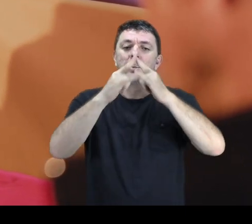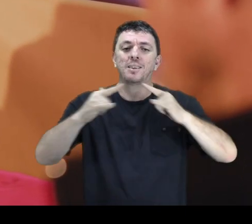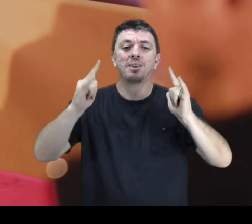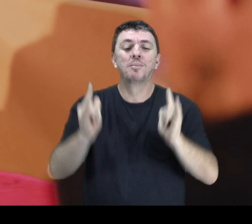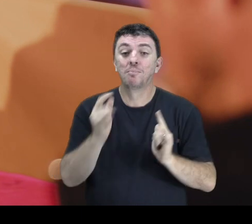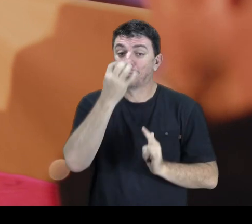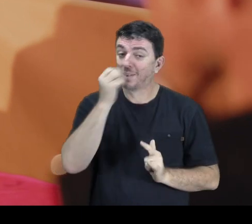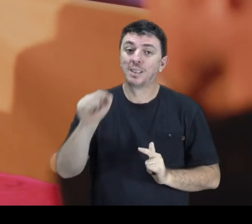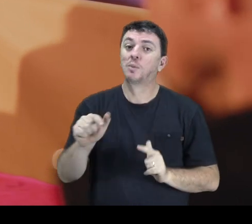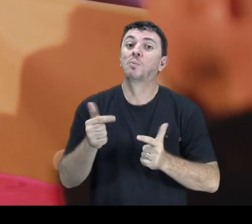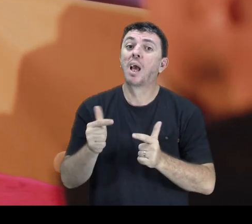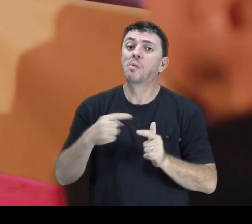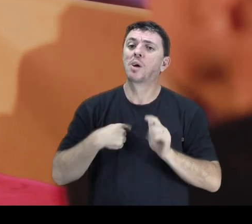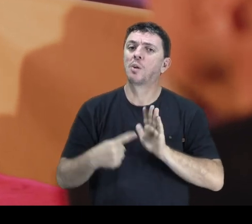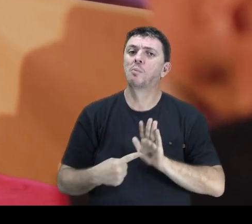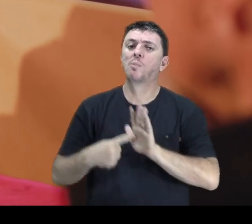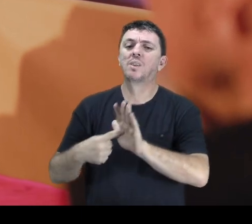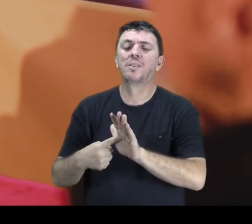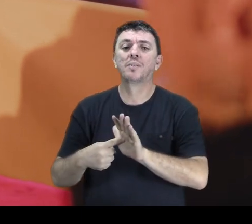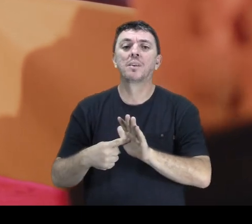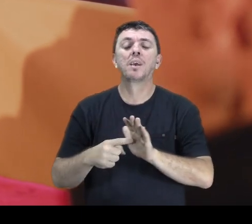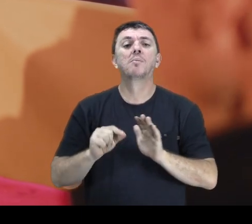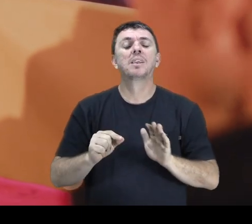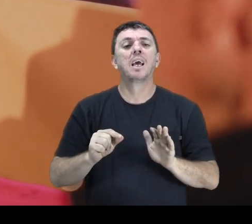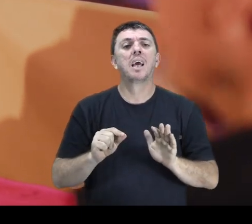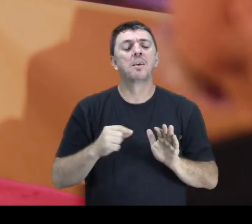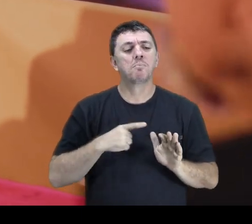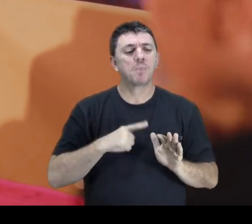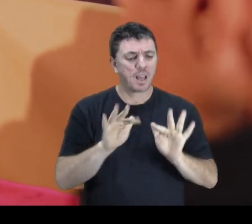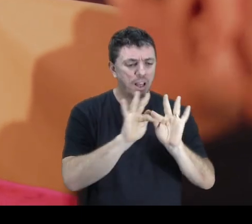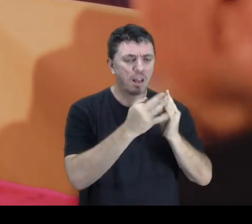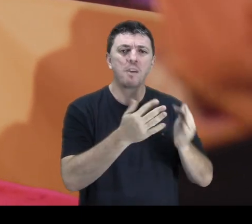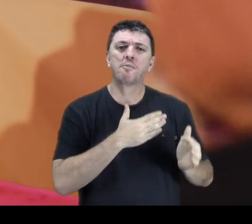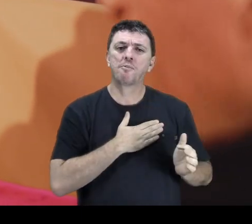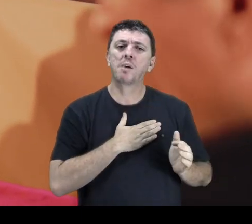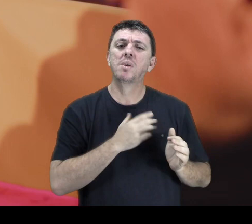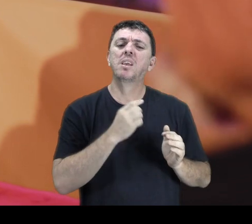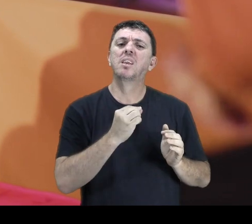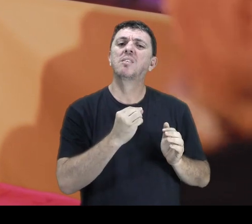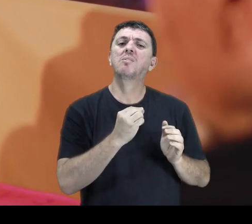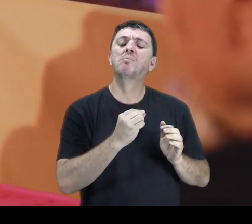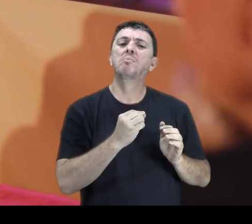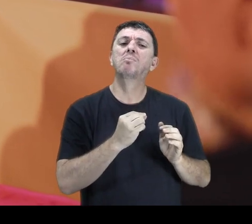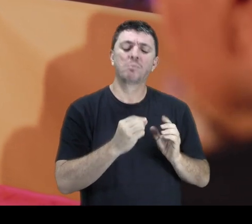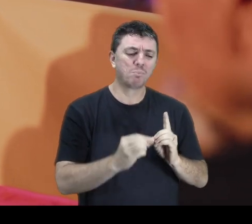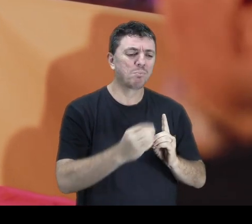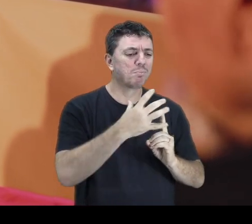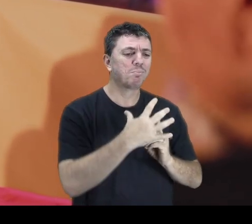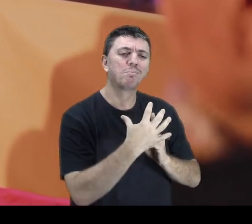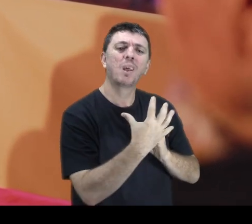membros da minha família que se afastou de mim, porque eu dava aula para pessoas que não eram de circo.